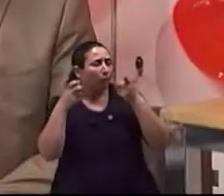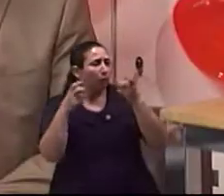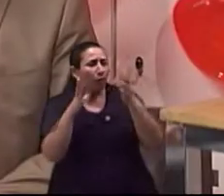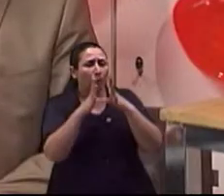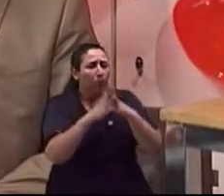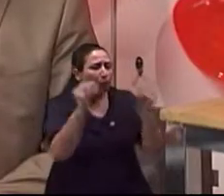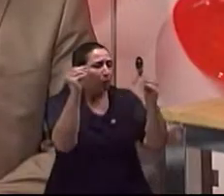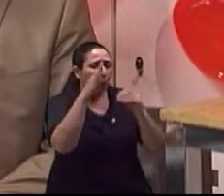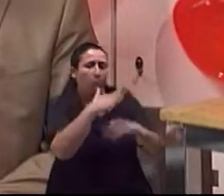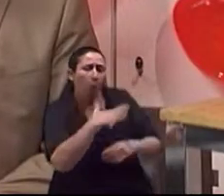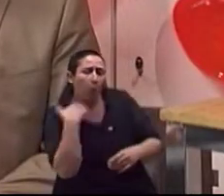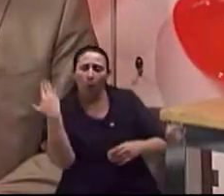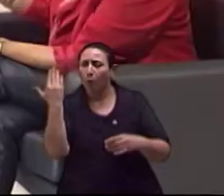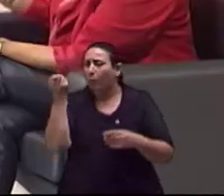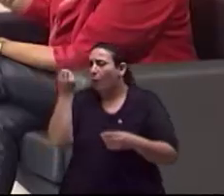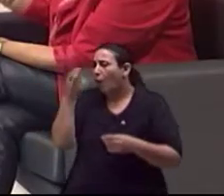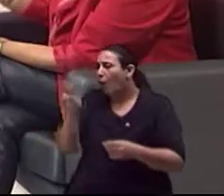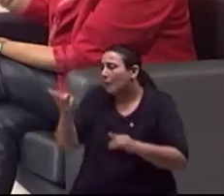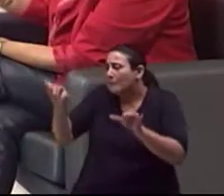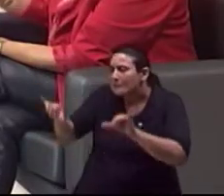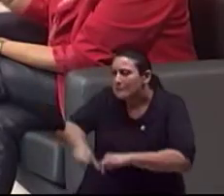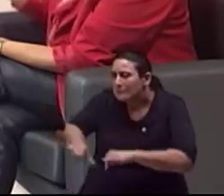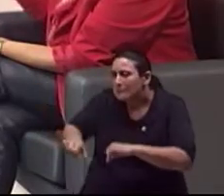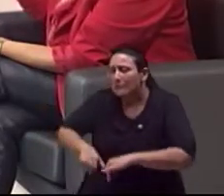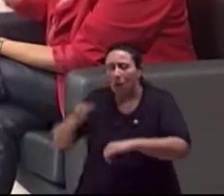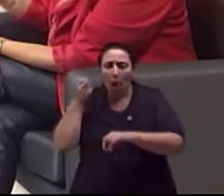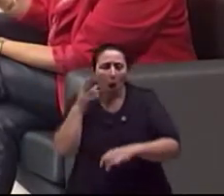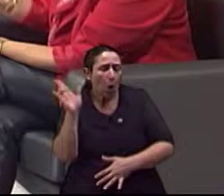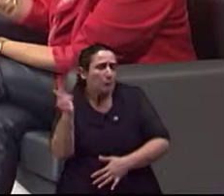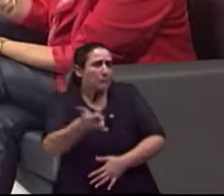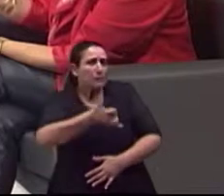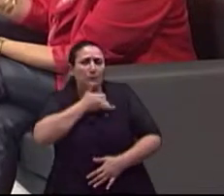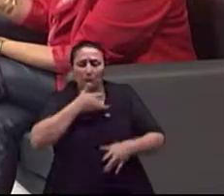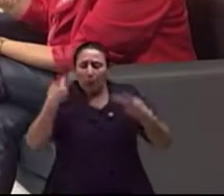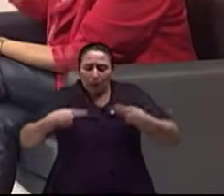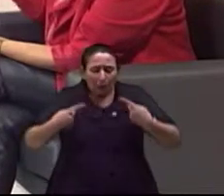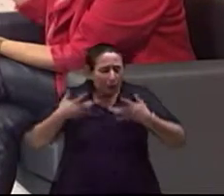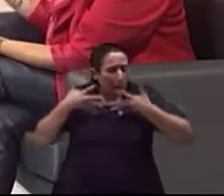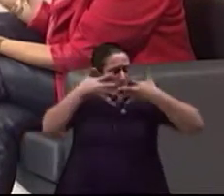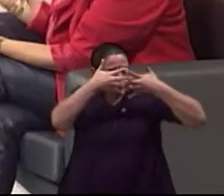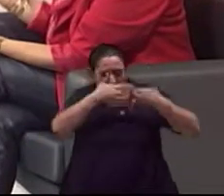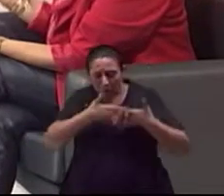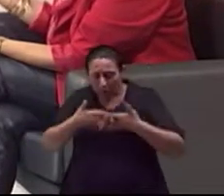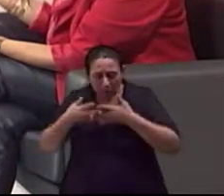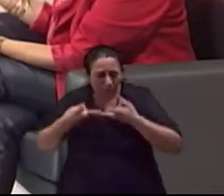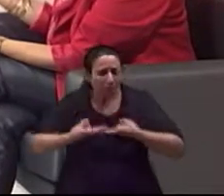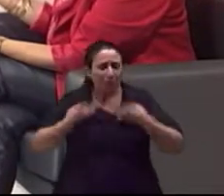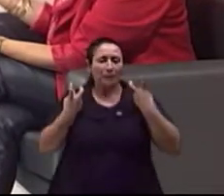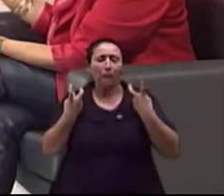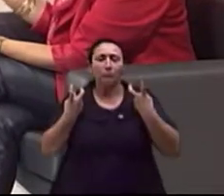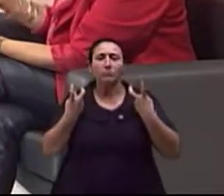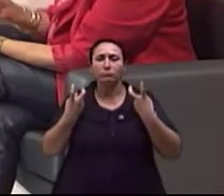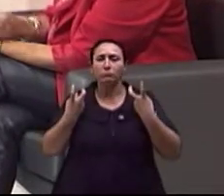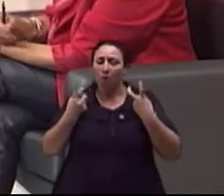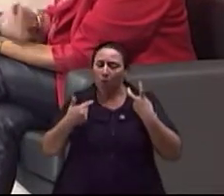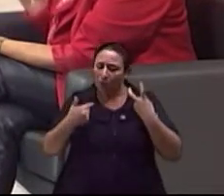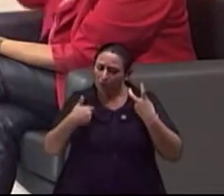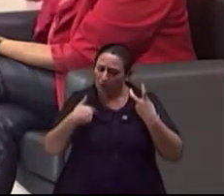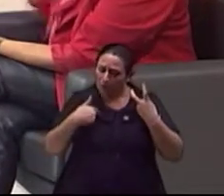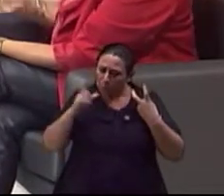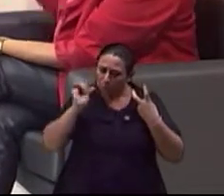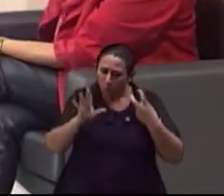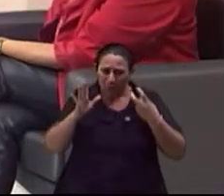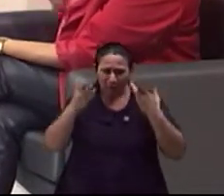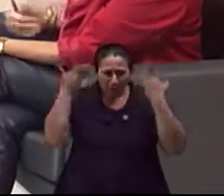existe é no momento de de um conflito maior que muitas vezes dá essa consciência de que eu não sou só